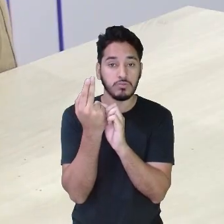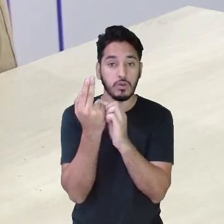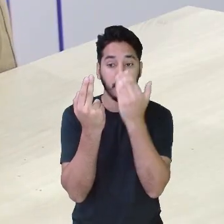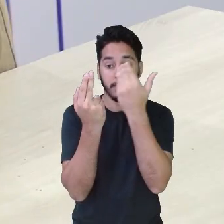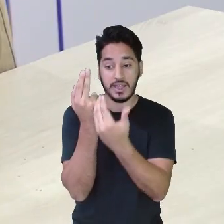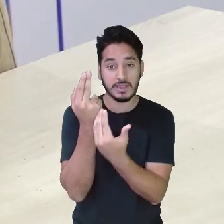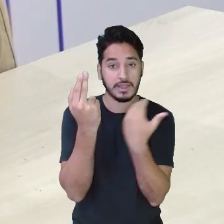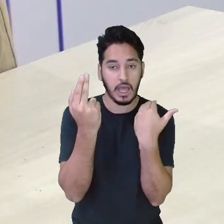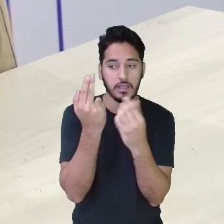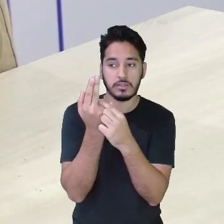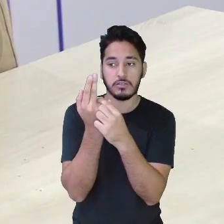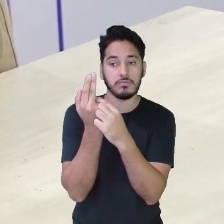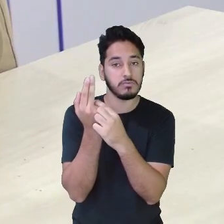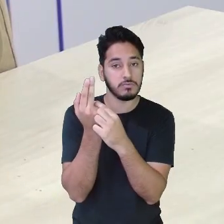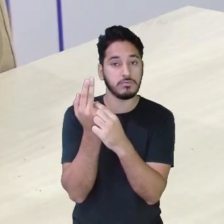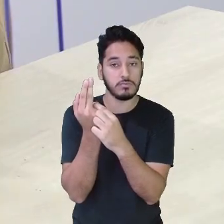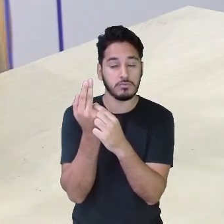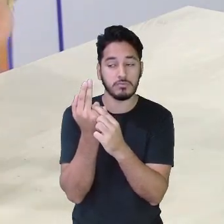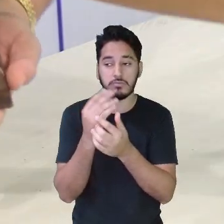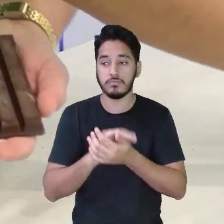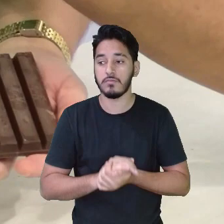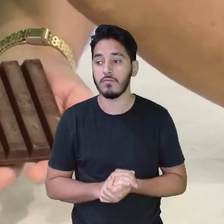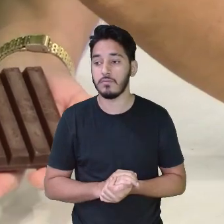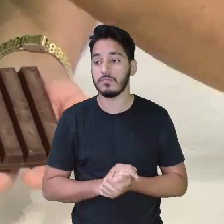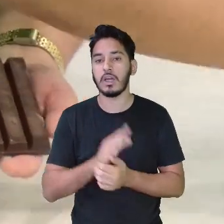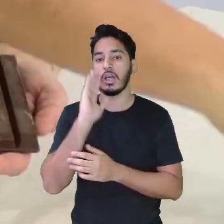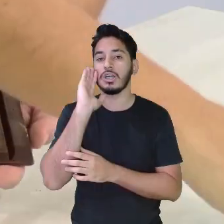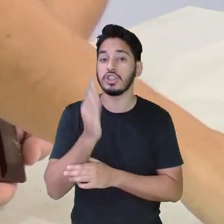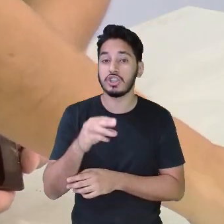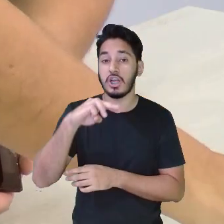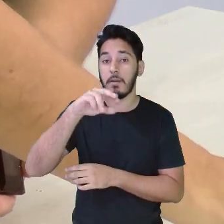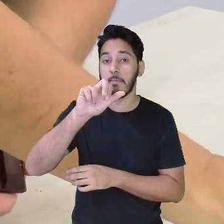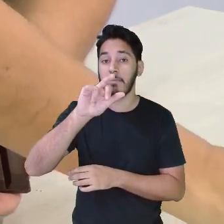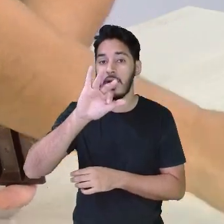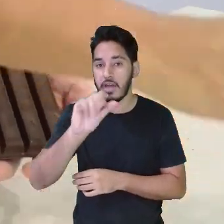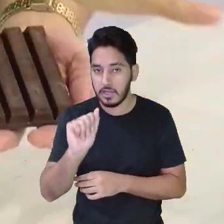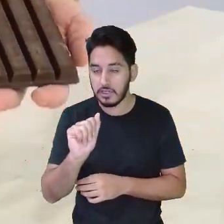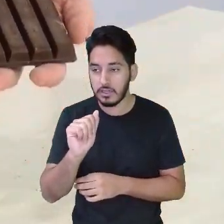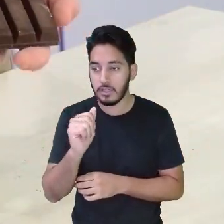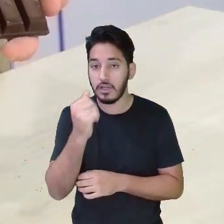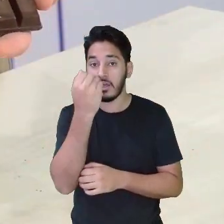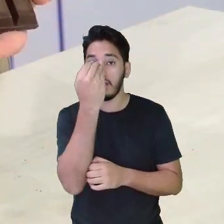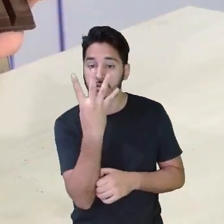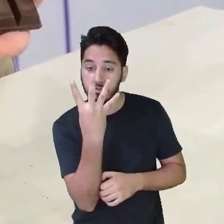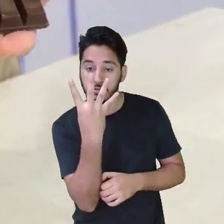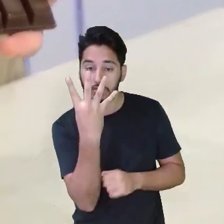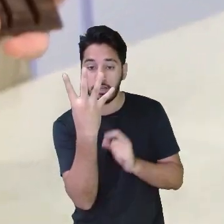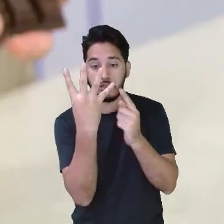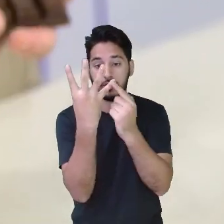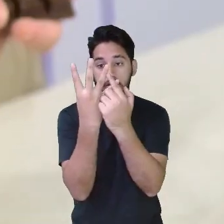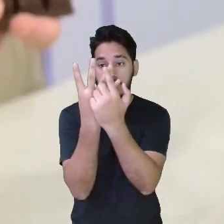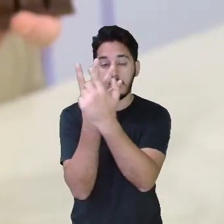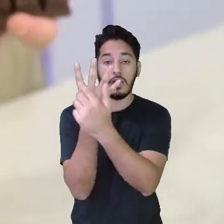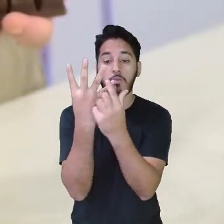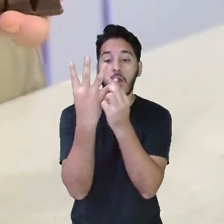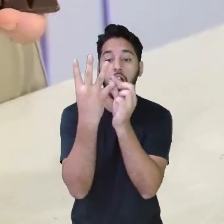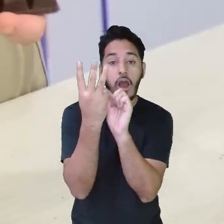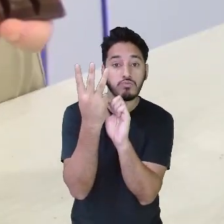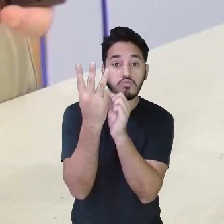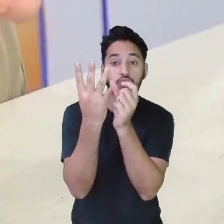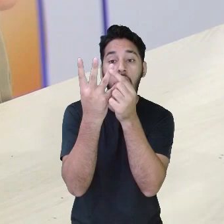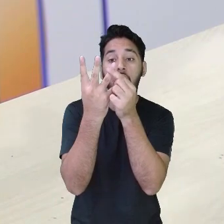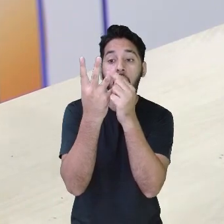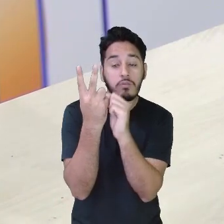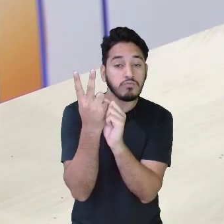ó, metade do meu inteiro. Já Maria, ela comeu 2/4, ela